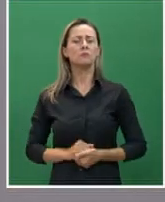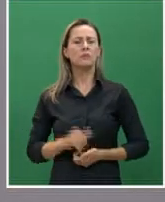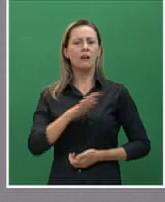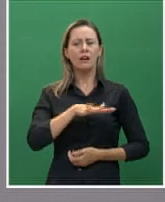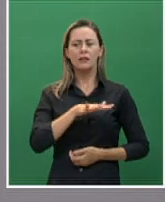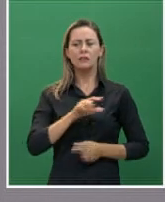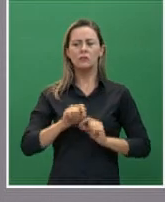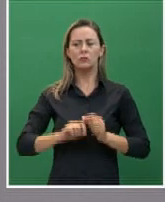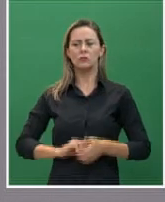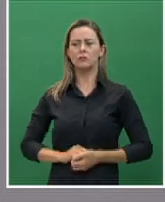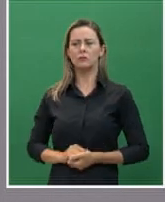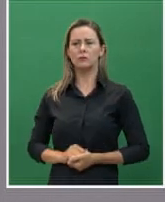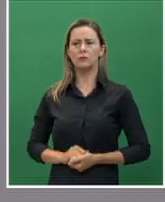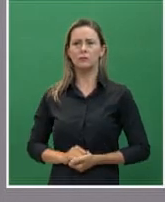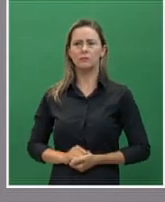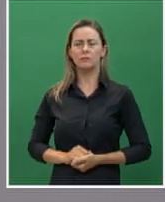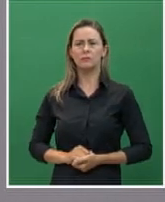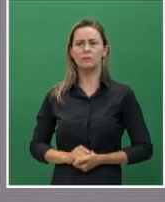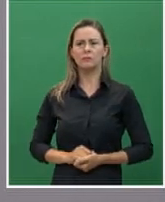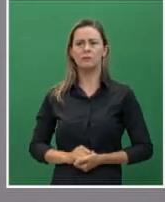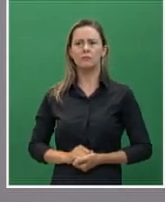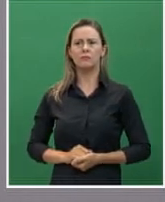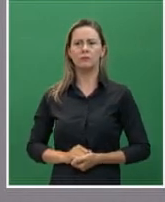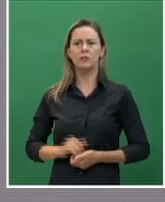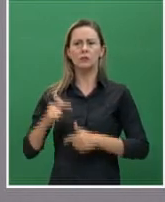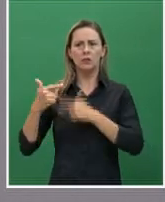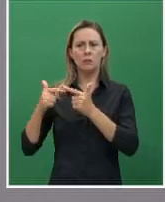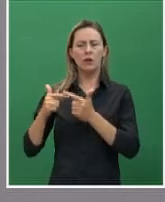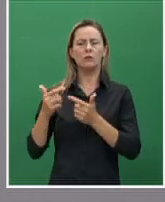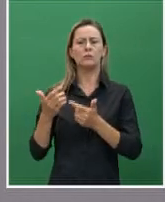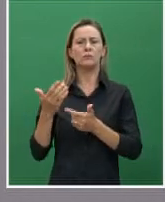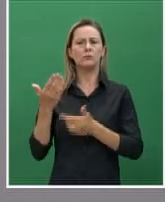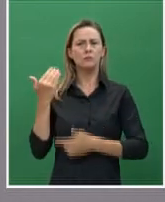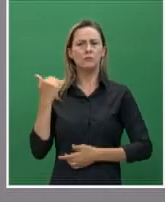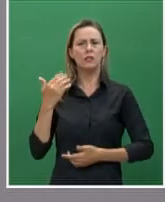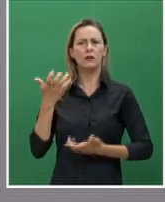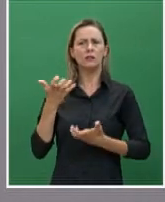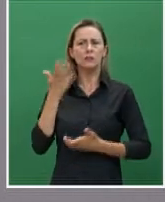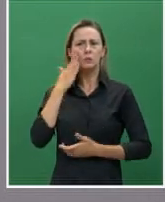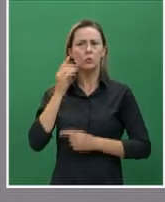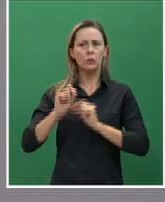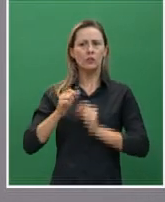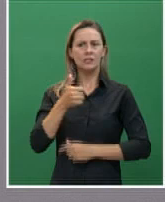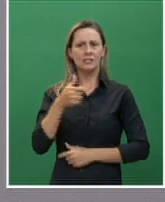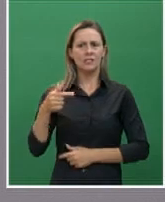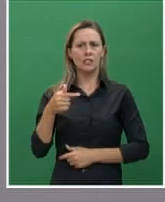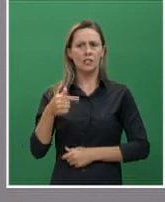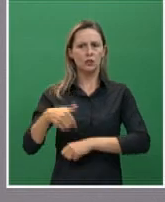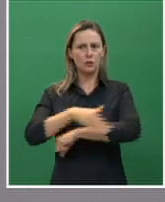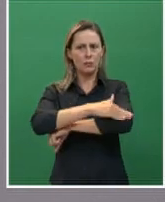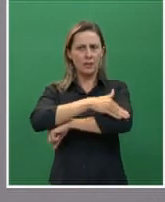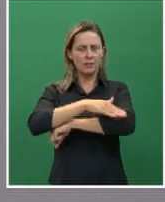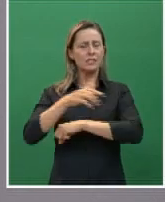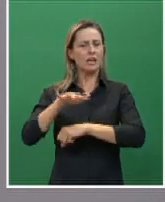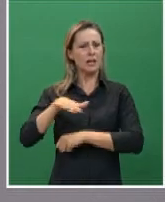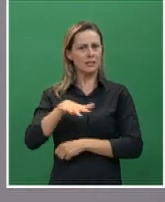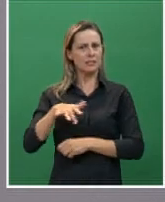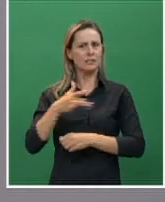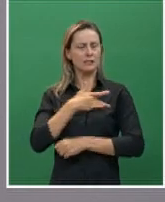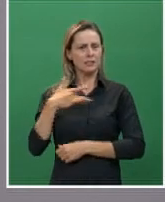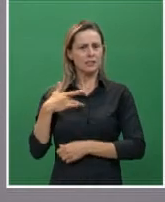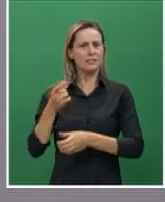prefeitura além do Parque Ramiro nós usamos a revitalização de 17 parques e Praças da cidade área de lazer em absolutamente